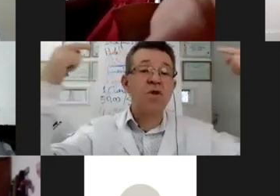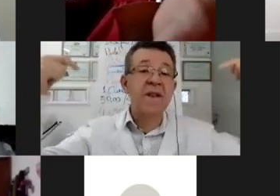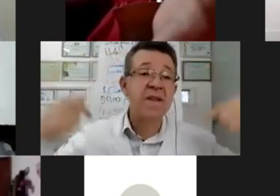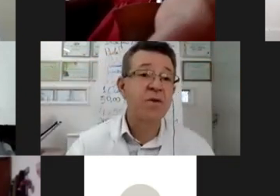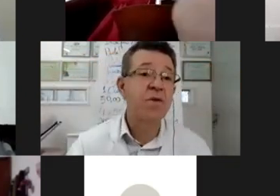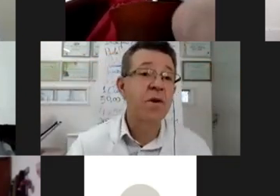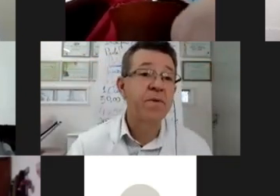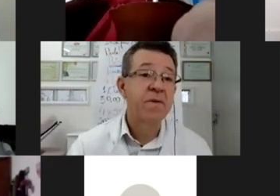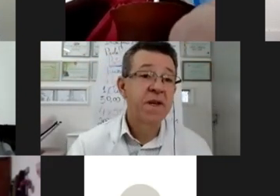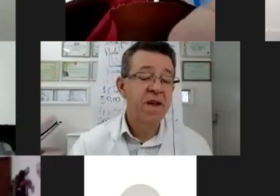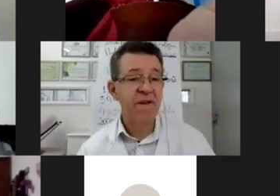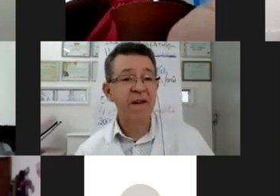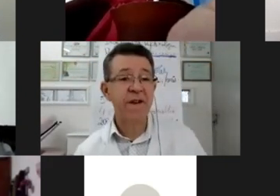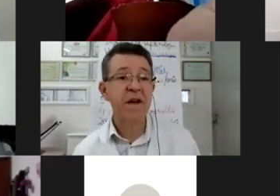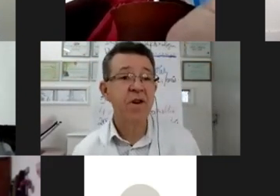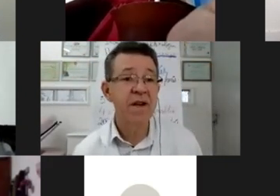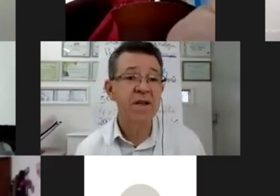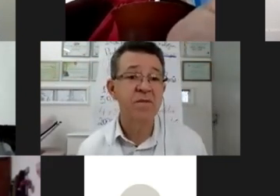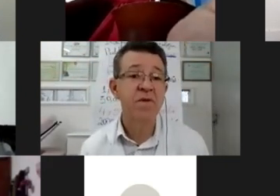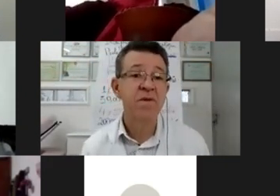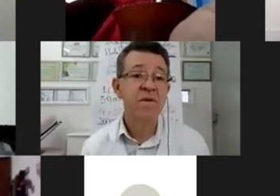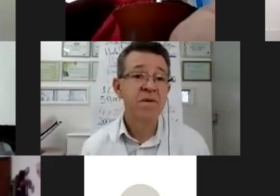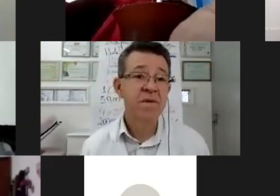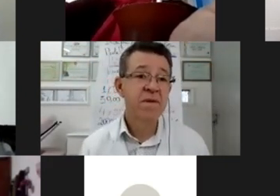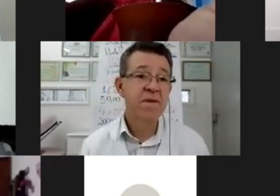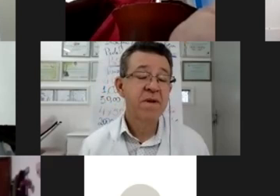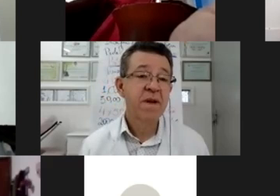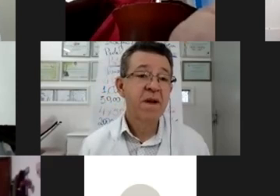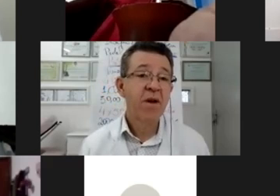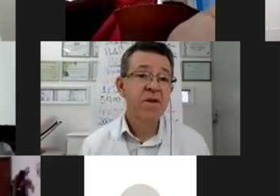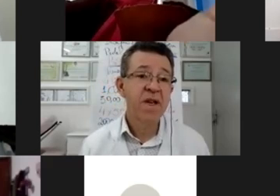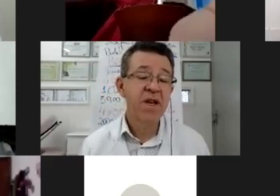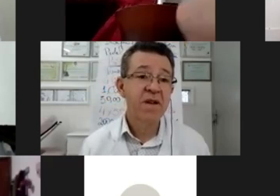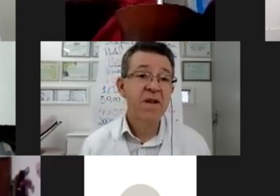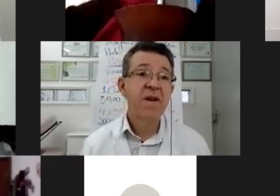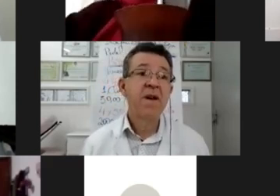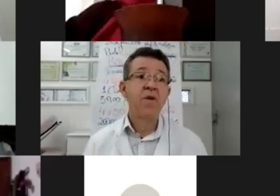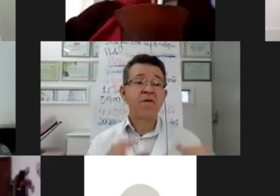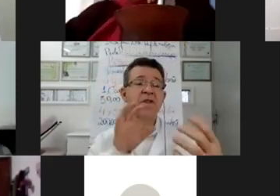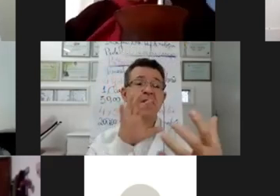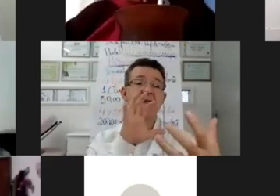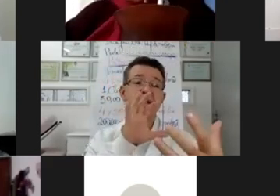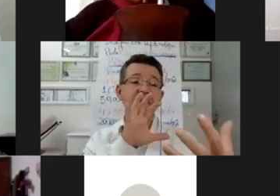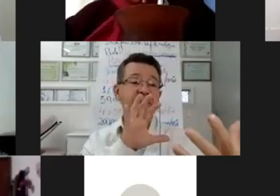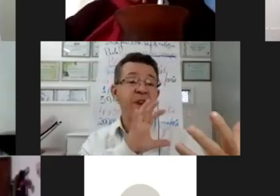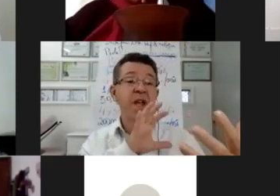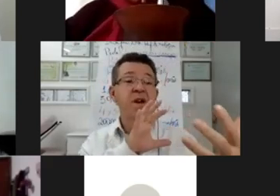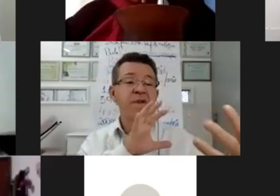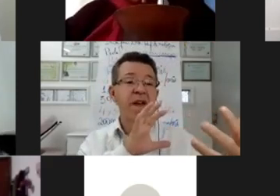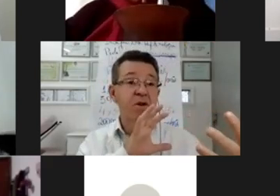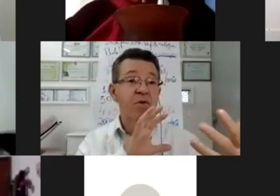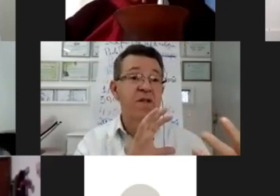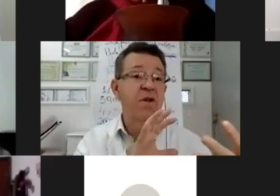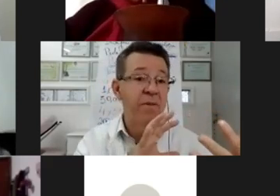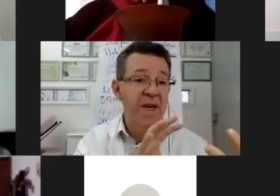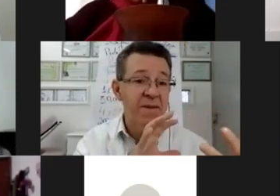penso somatiza no corpo e vai afetar o organismo. Ou seja, quando você estiver frente a